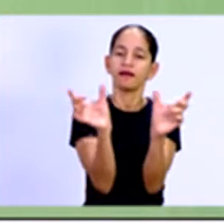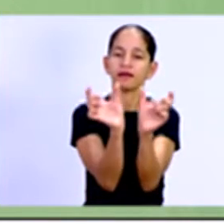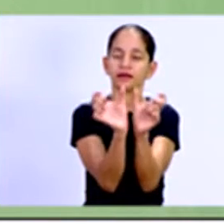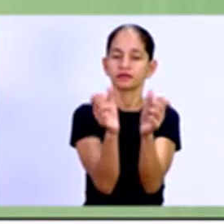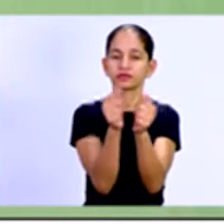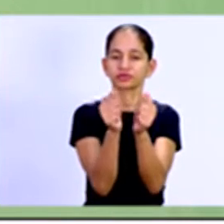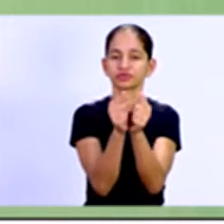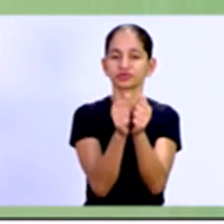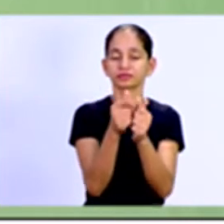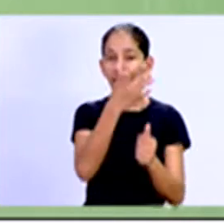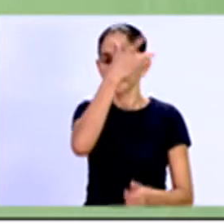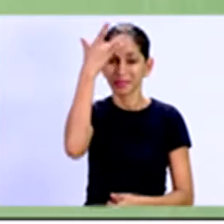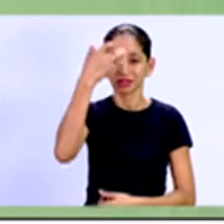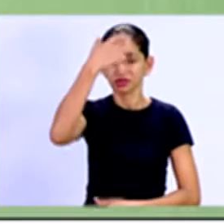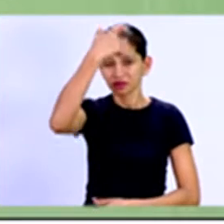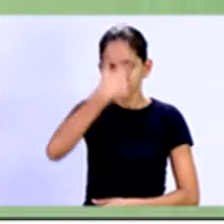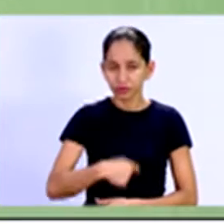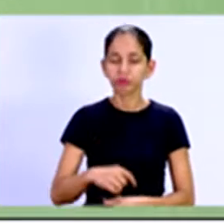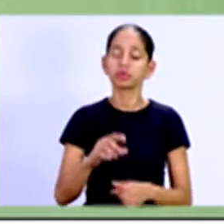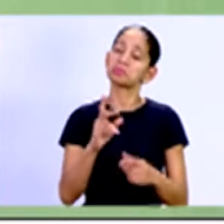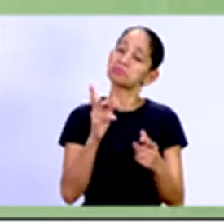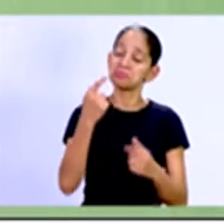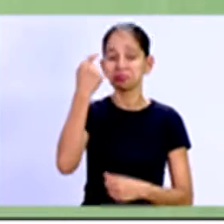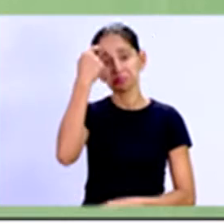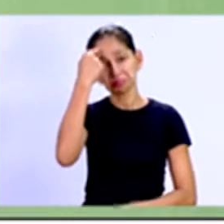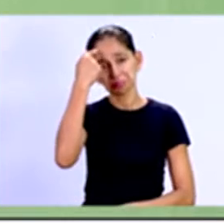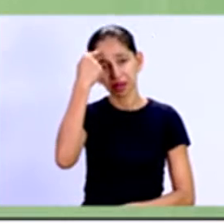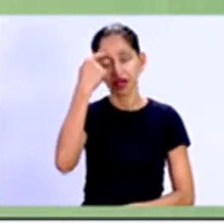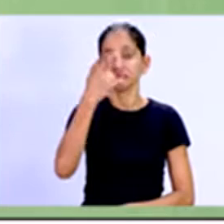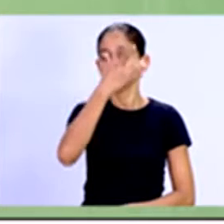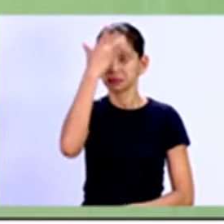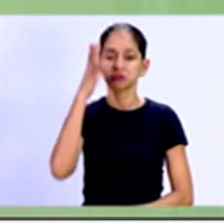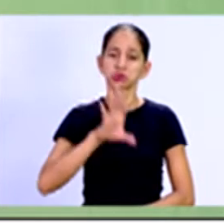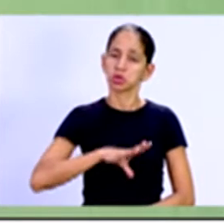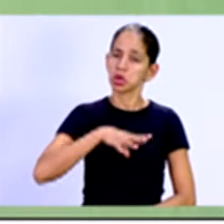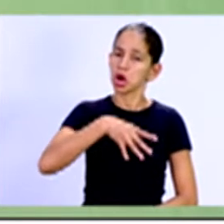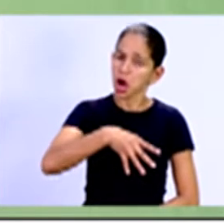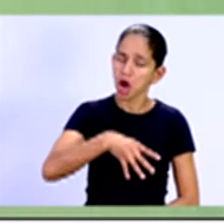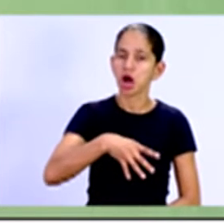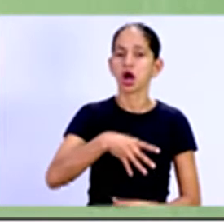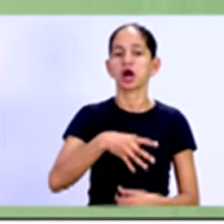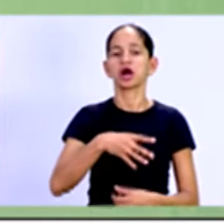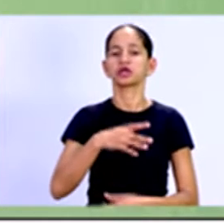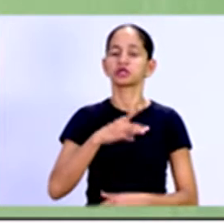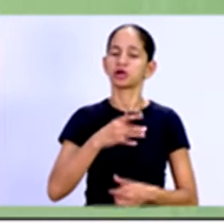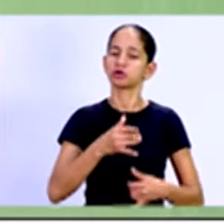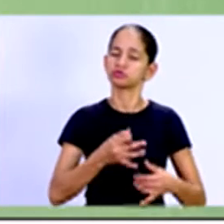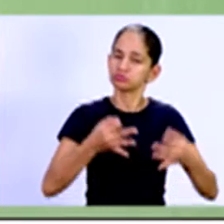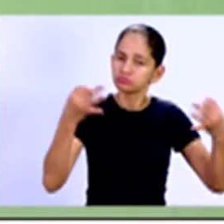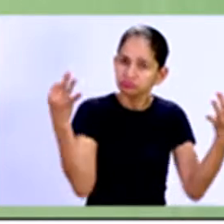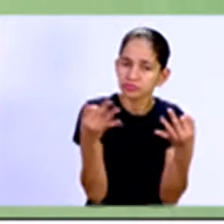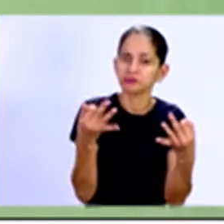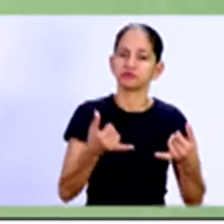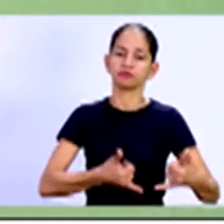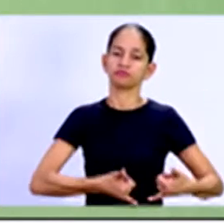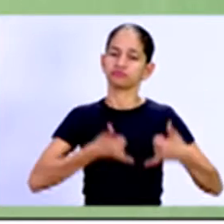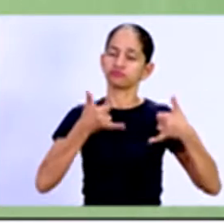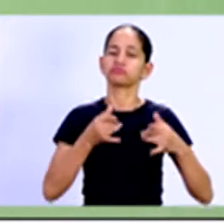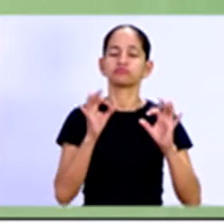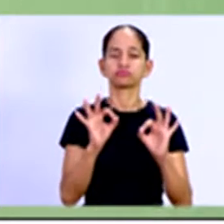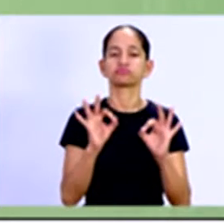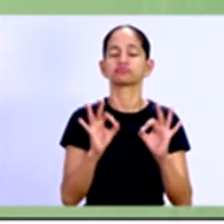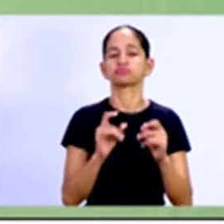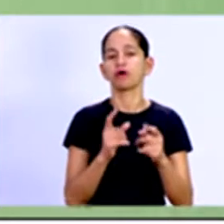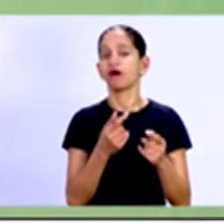de um sujeito que, para Aristóteles, caracteriza um homem de coragem, um homem de honestidade, um homem generoso, um